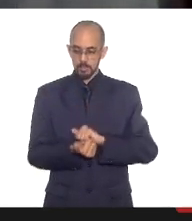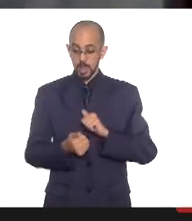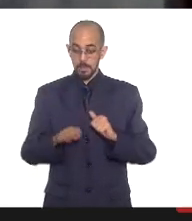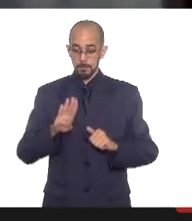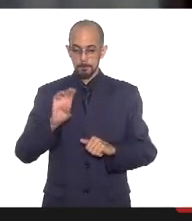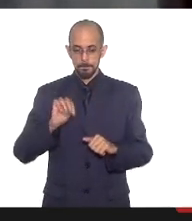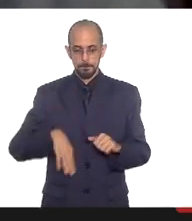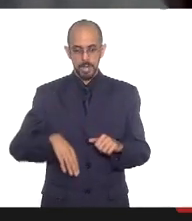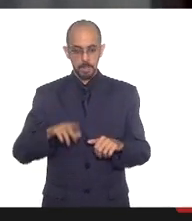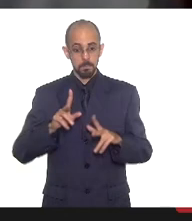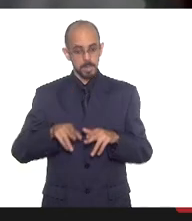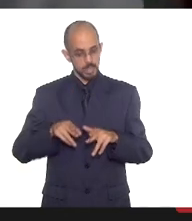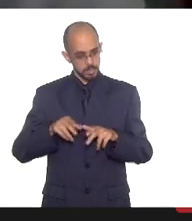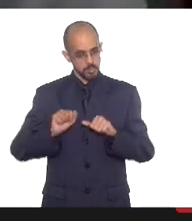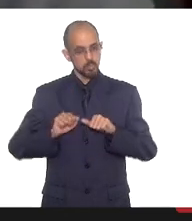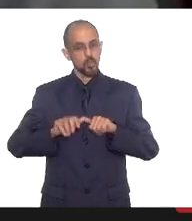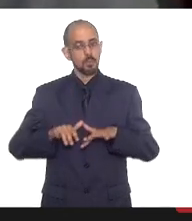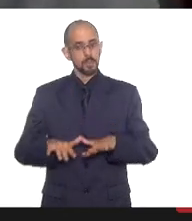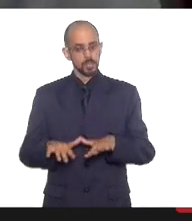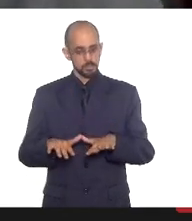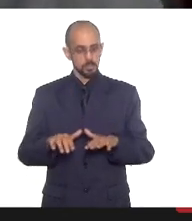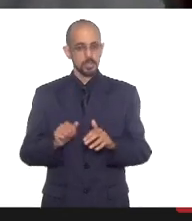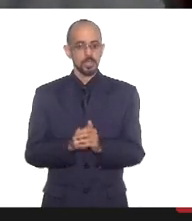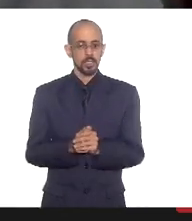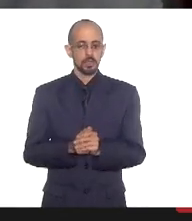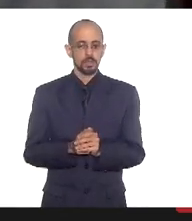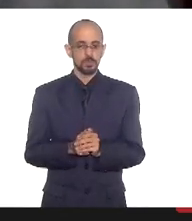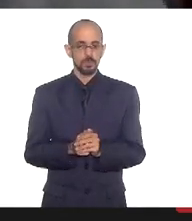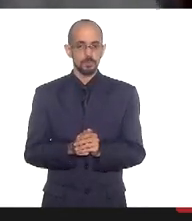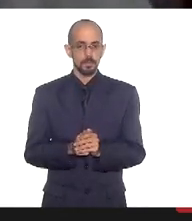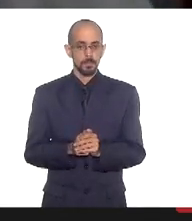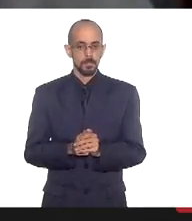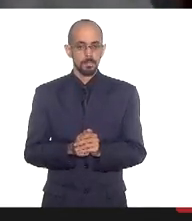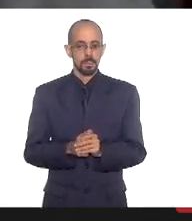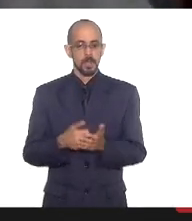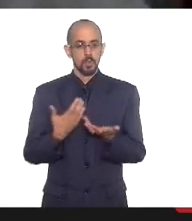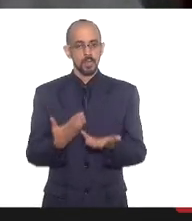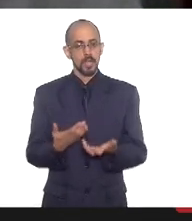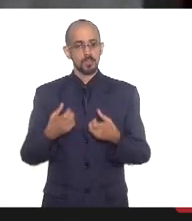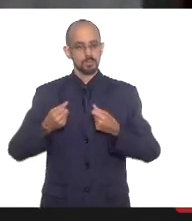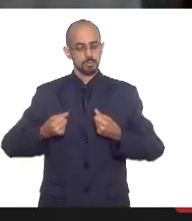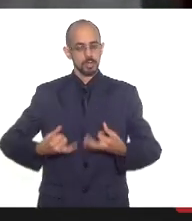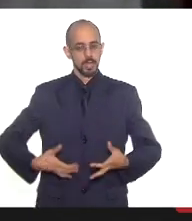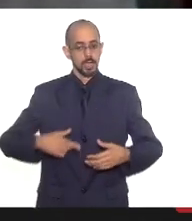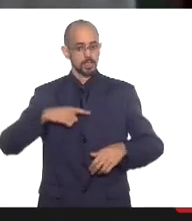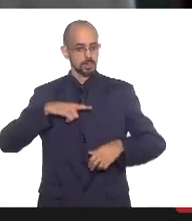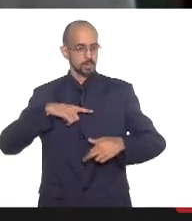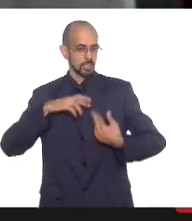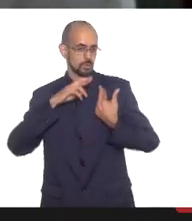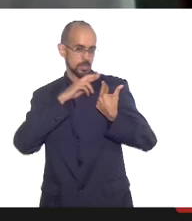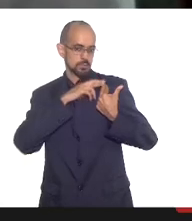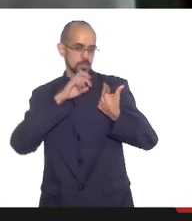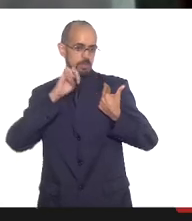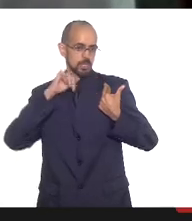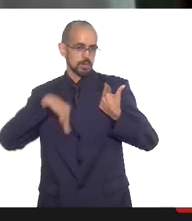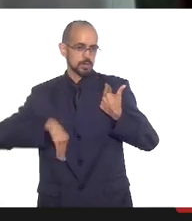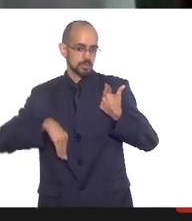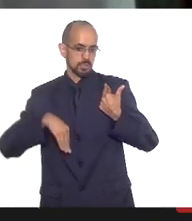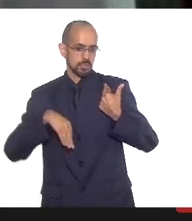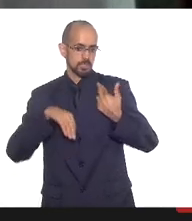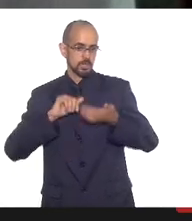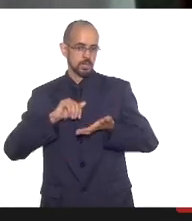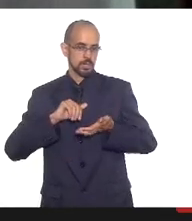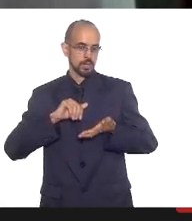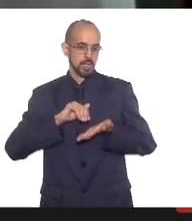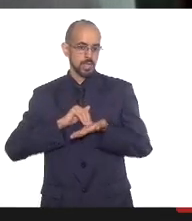né pois suas restrições né Eu quero colocar aqui existe uma responsabilidade sim da secretaria de estado